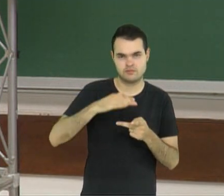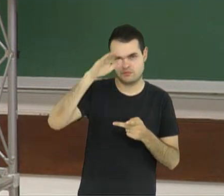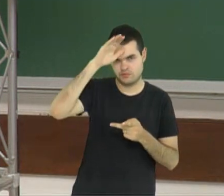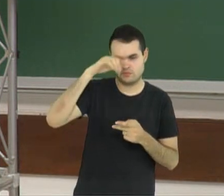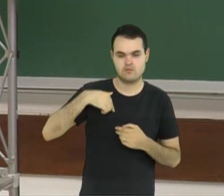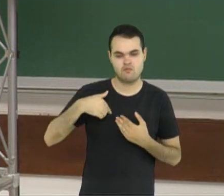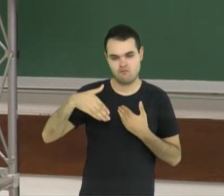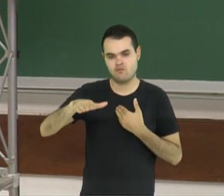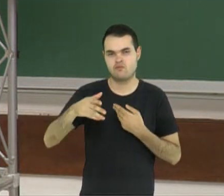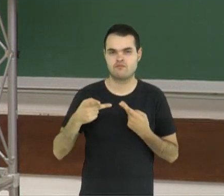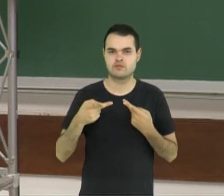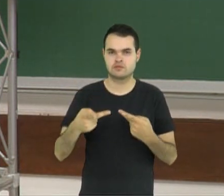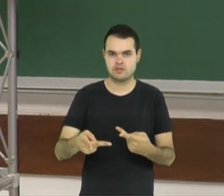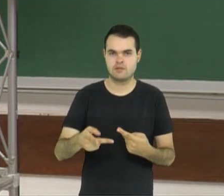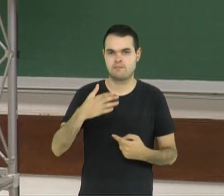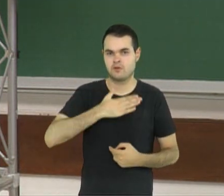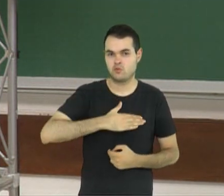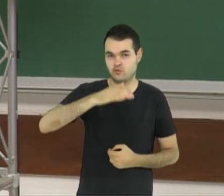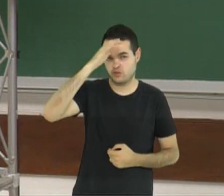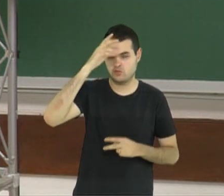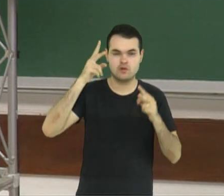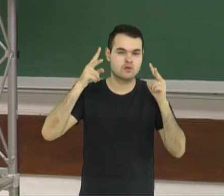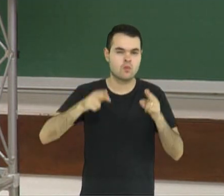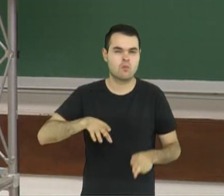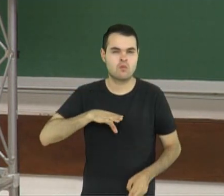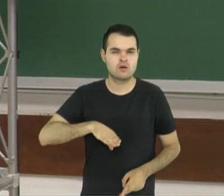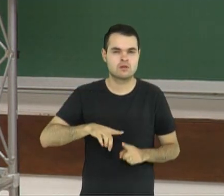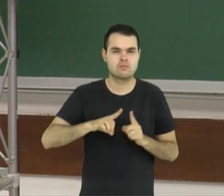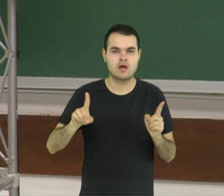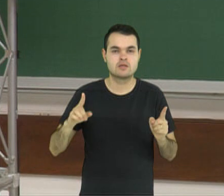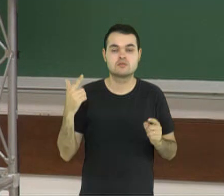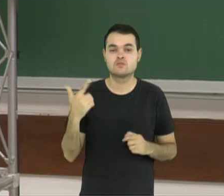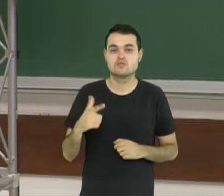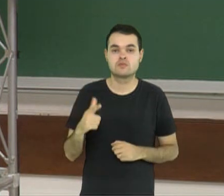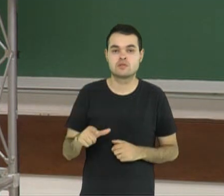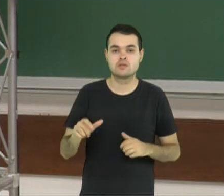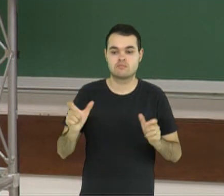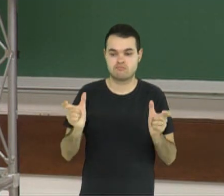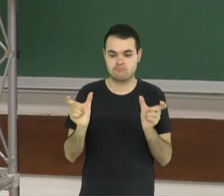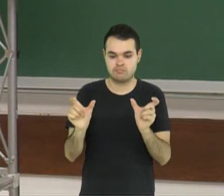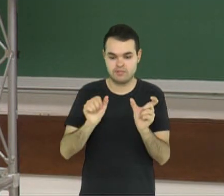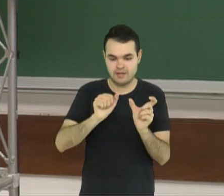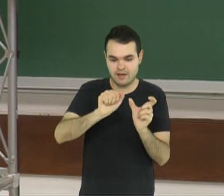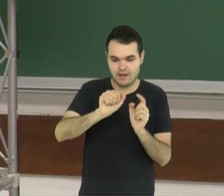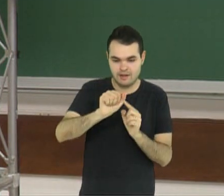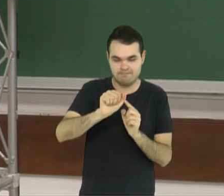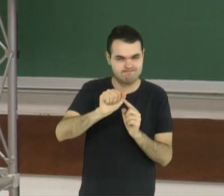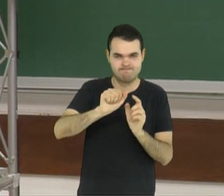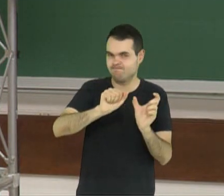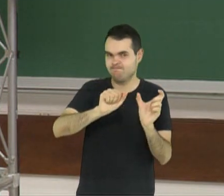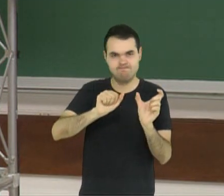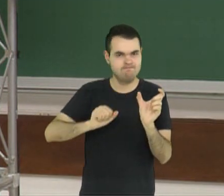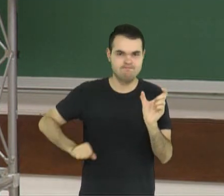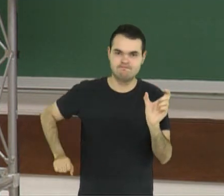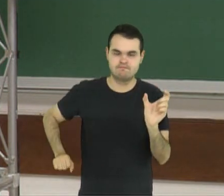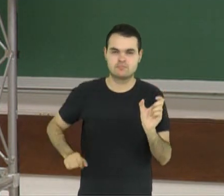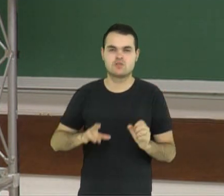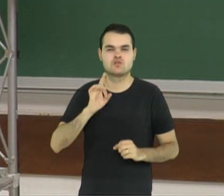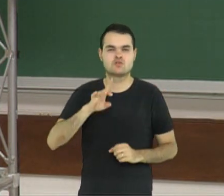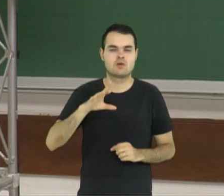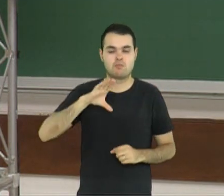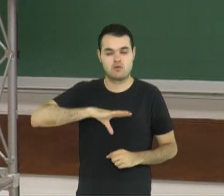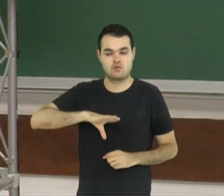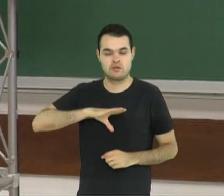Vou visitar o meu tio. É igual ao português, mas nós não usamos a preposição, a letra A. Então, só você pensar igual